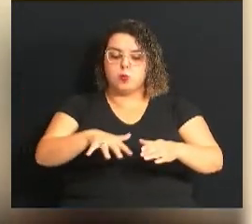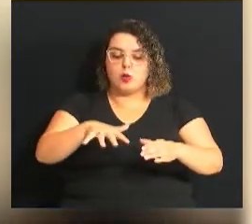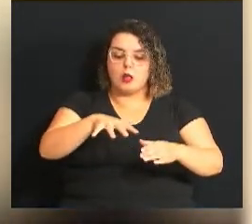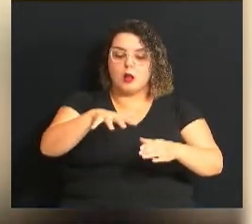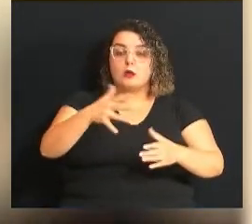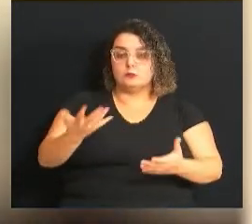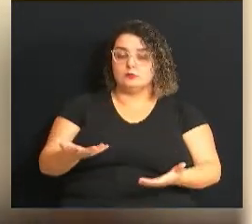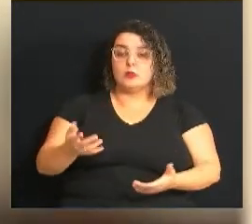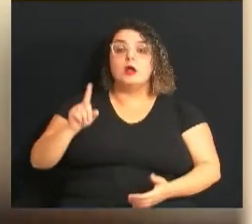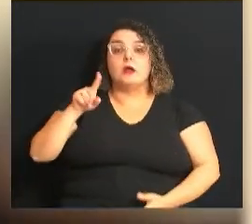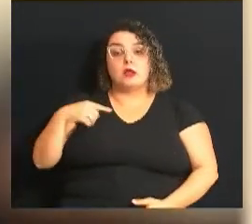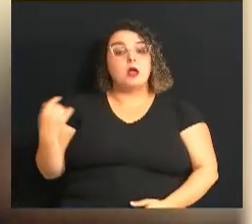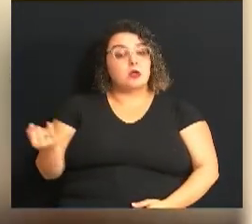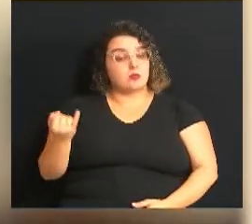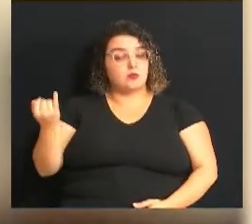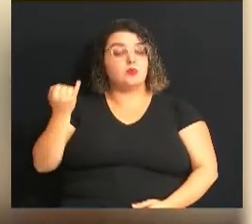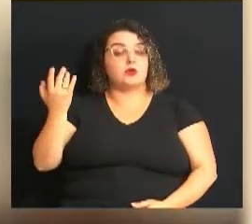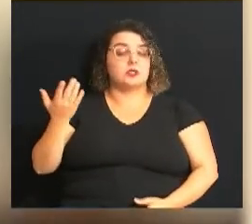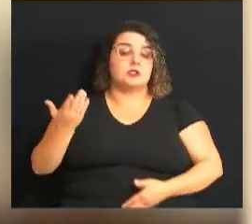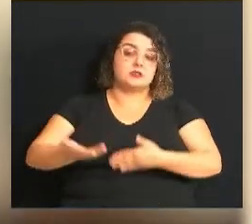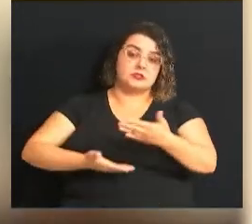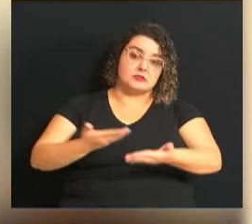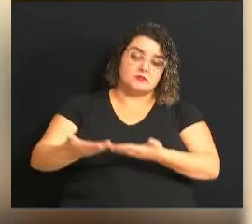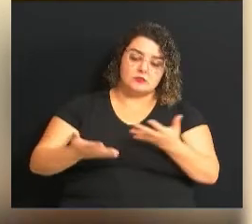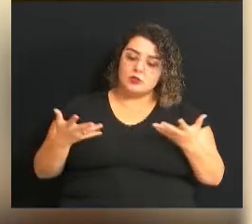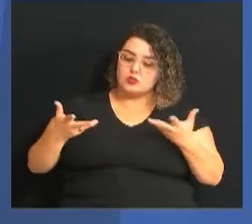necessário esse serviço para toda a cidade.